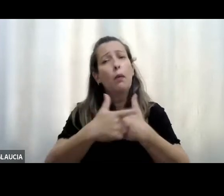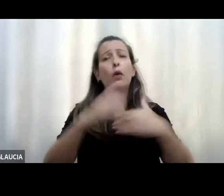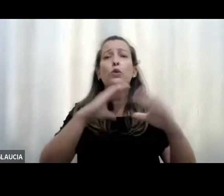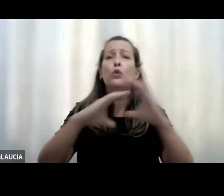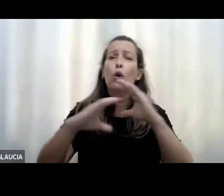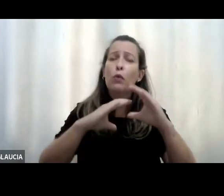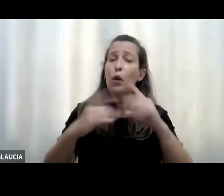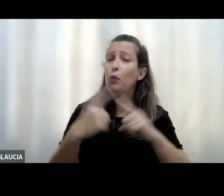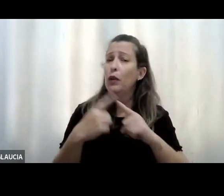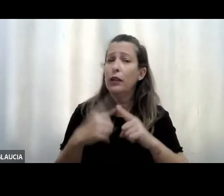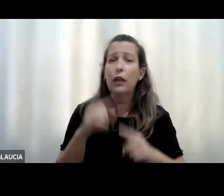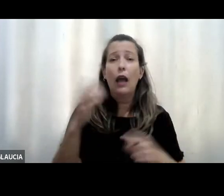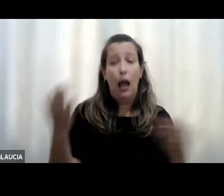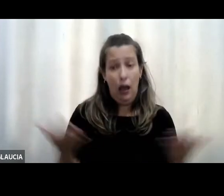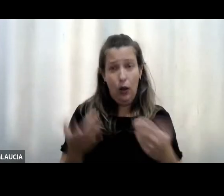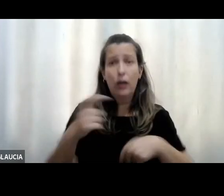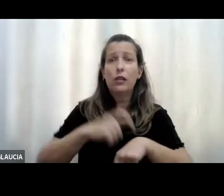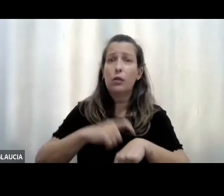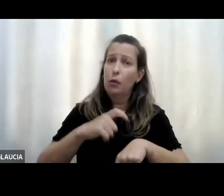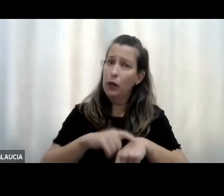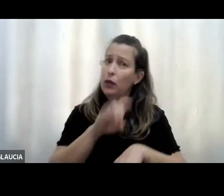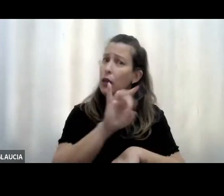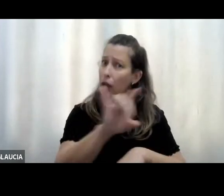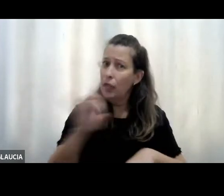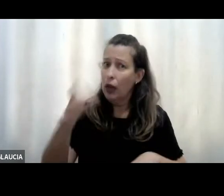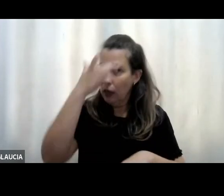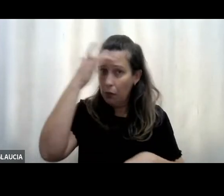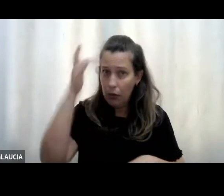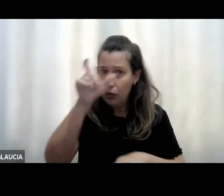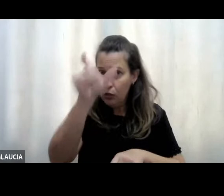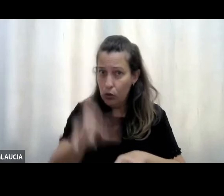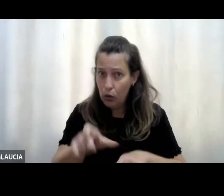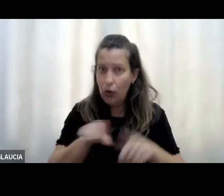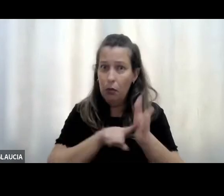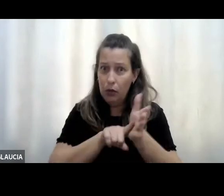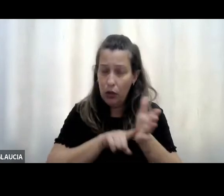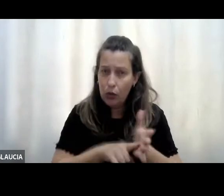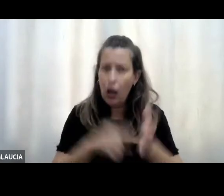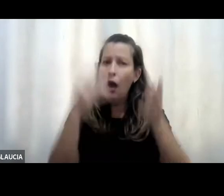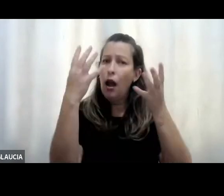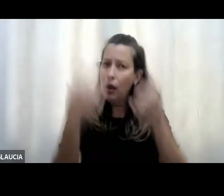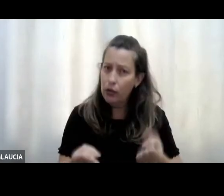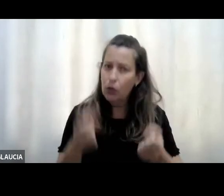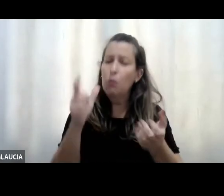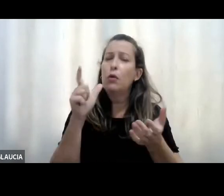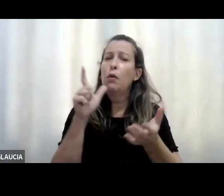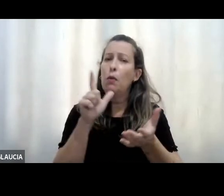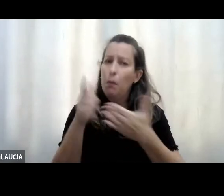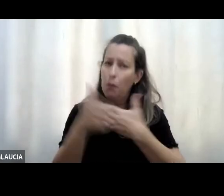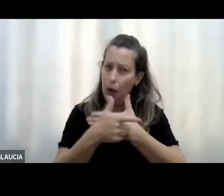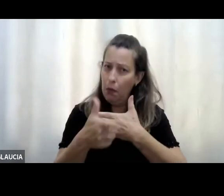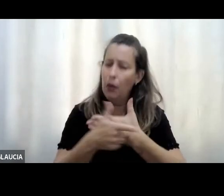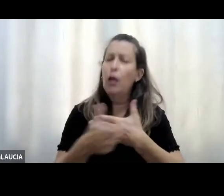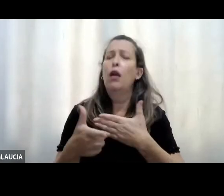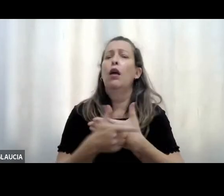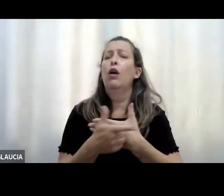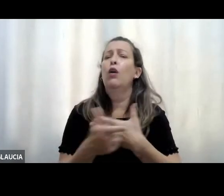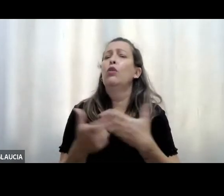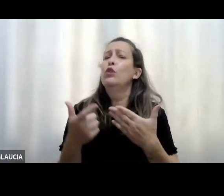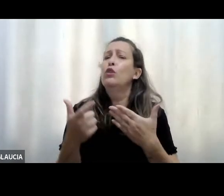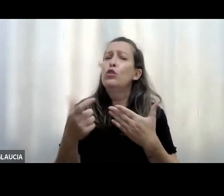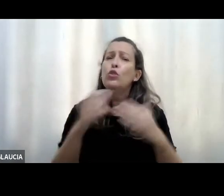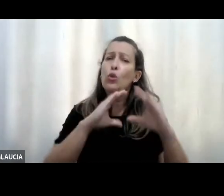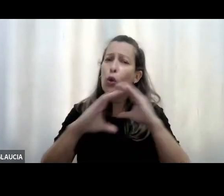cada pesquisador ele também assume um papel de comunicador. Então a gente precisa de fato estar treinando essas